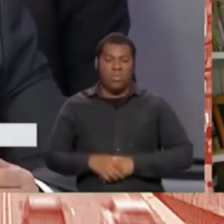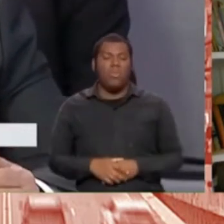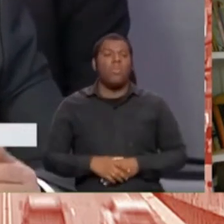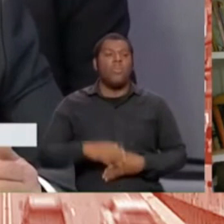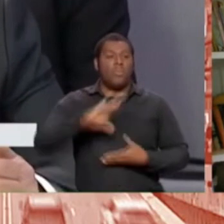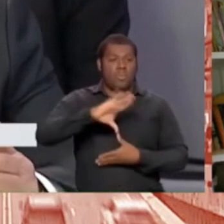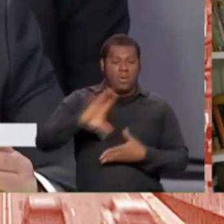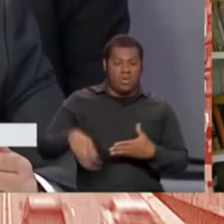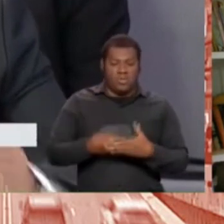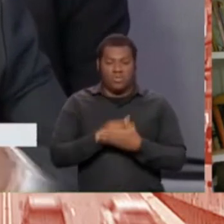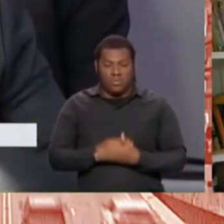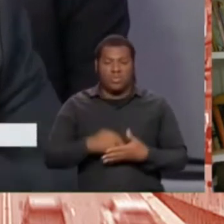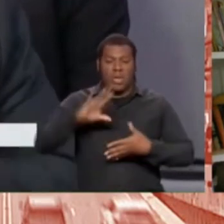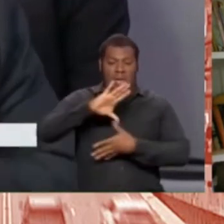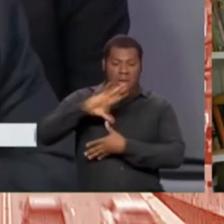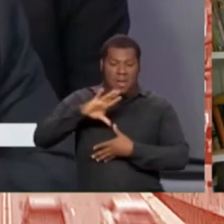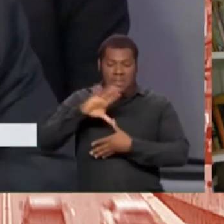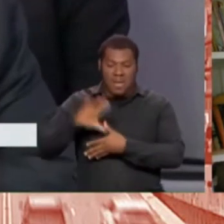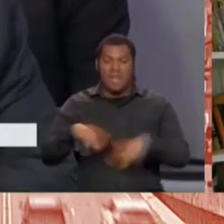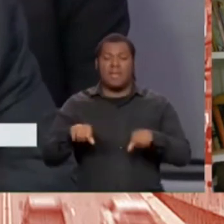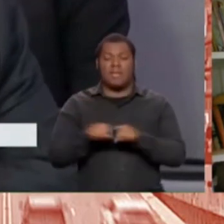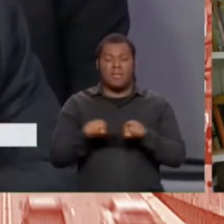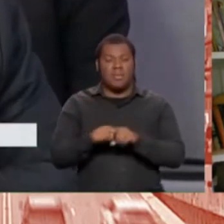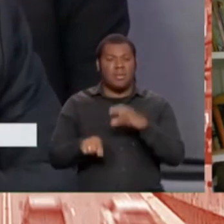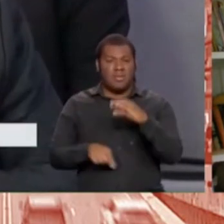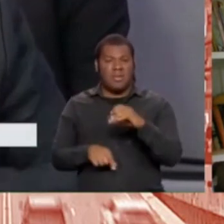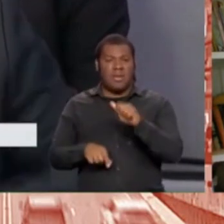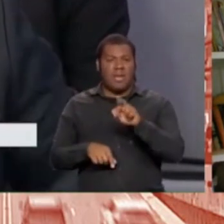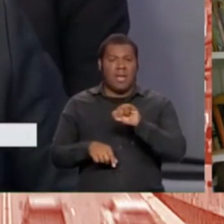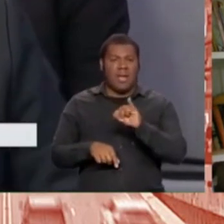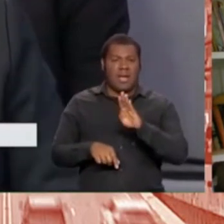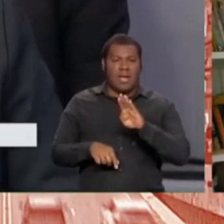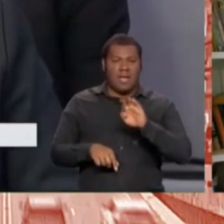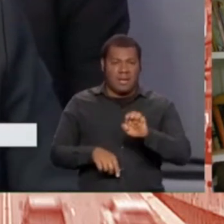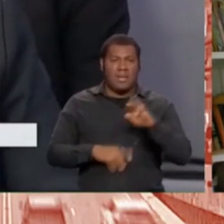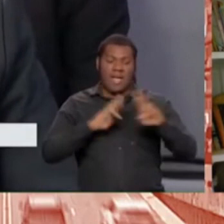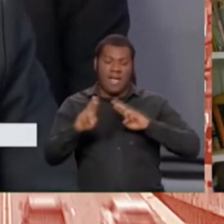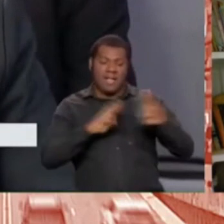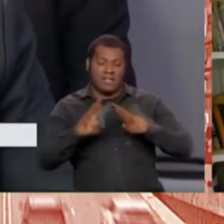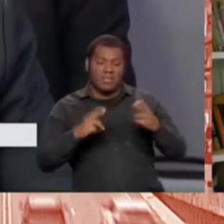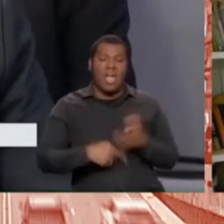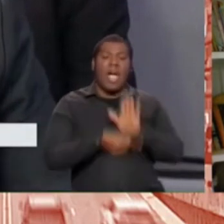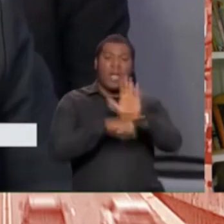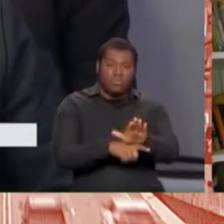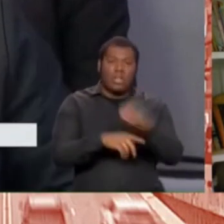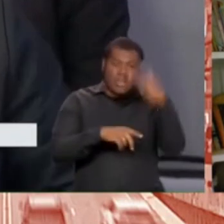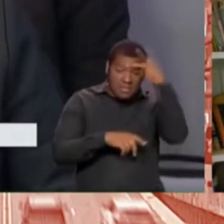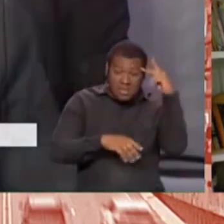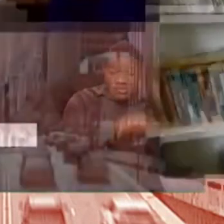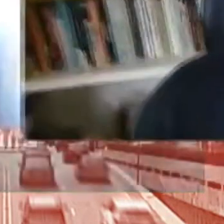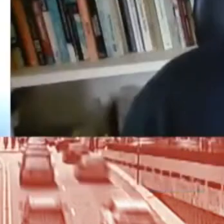mercado às custas da indústria brasileira. Perfeito. Aliás, o programa Alemão de